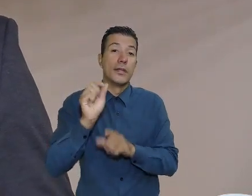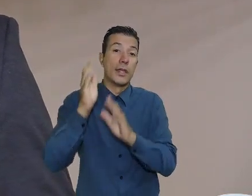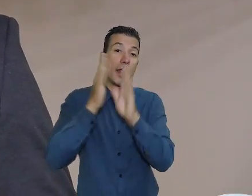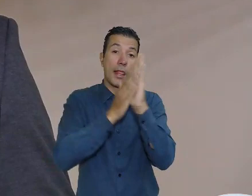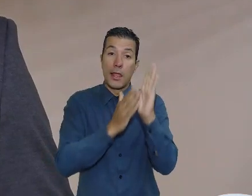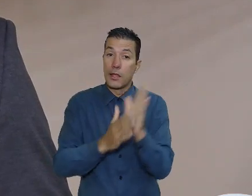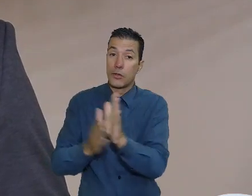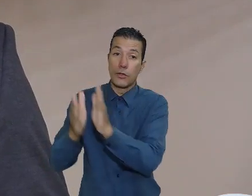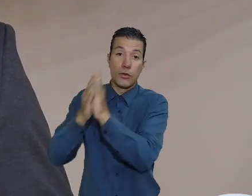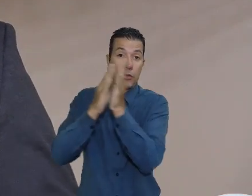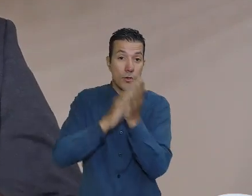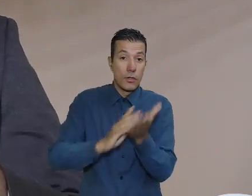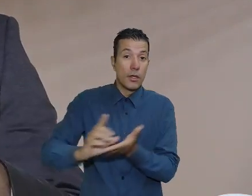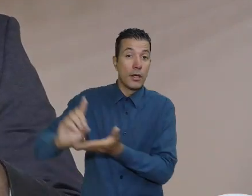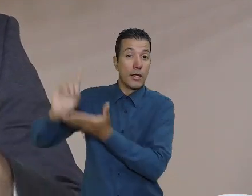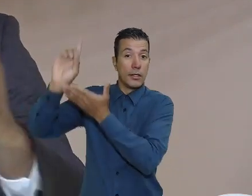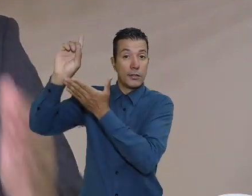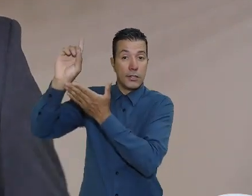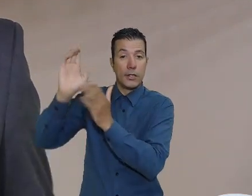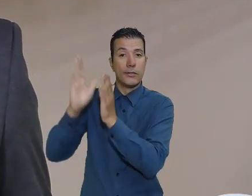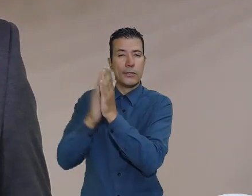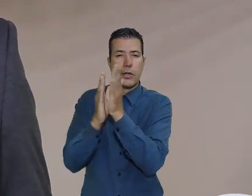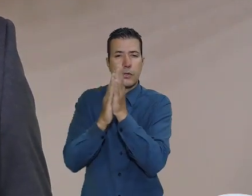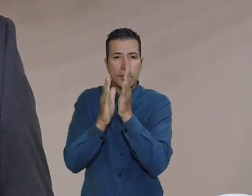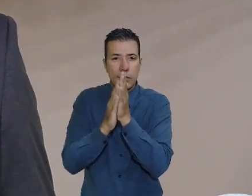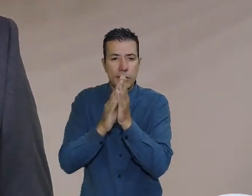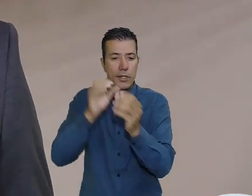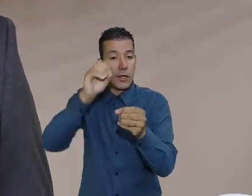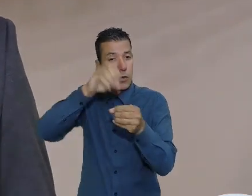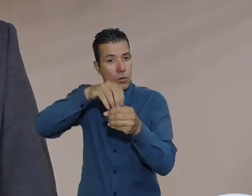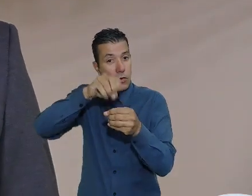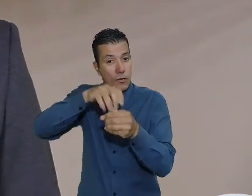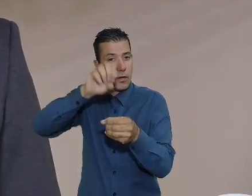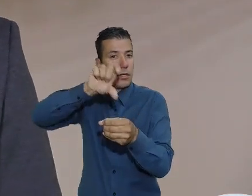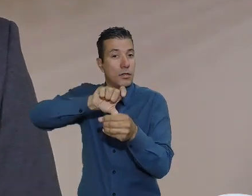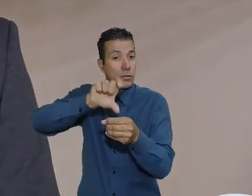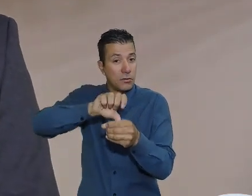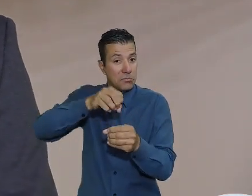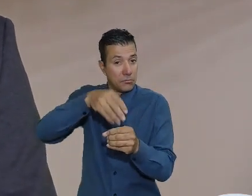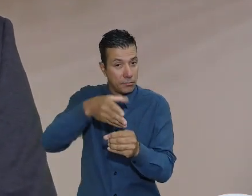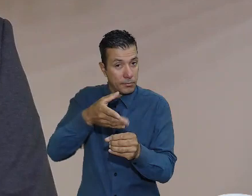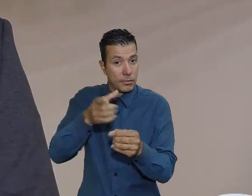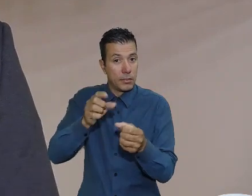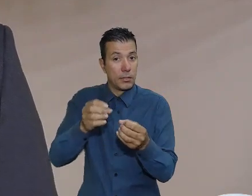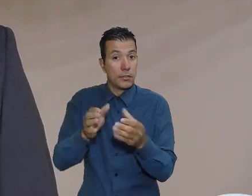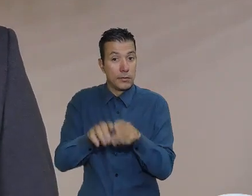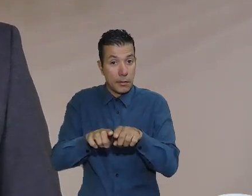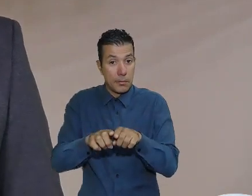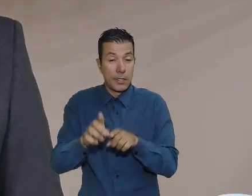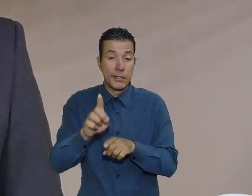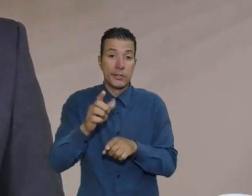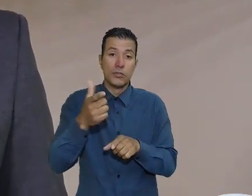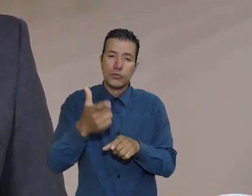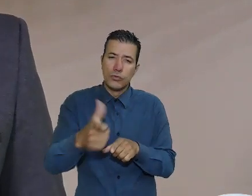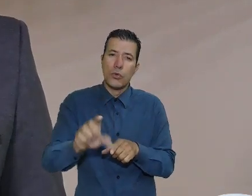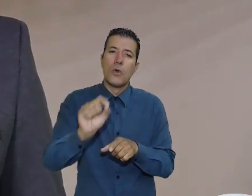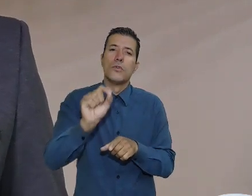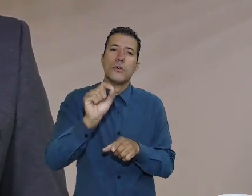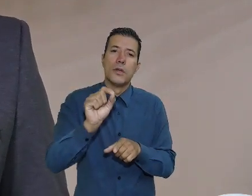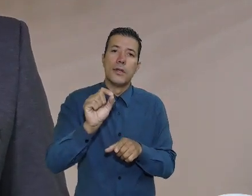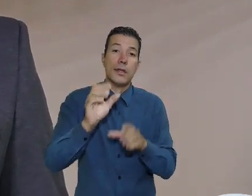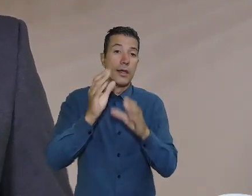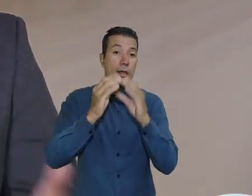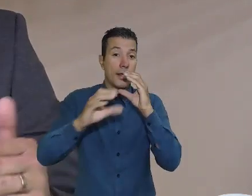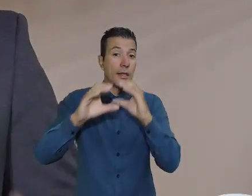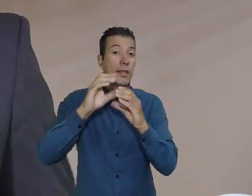louvar através das orações e das ofertas. E eu convido a você que mais uma vez possa agora conosco